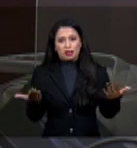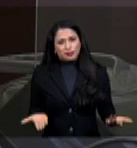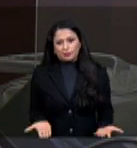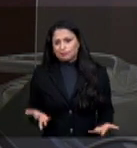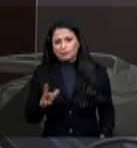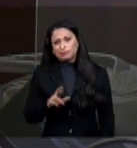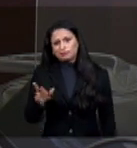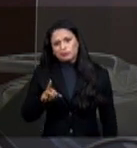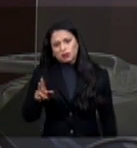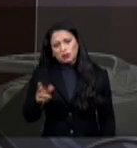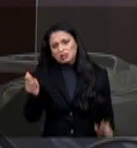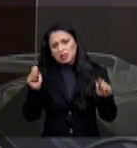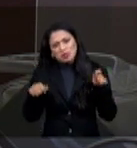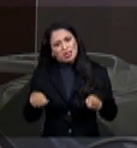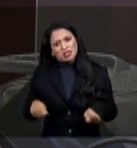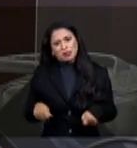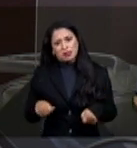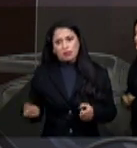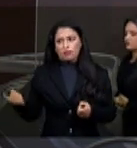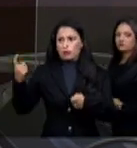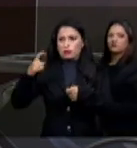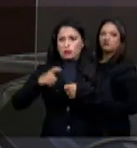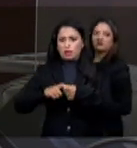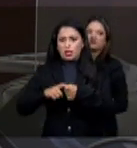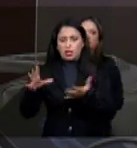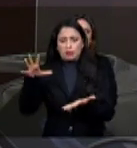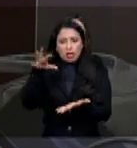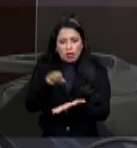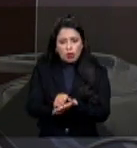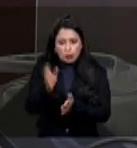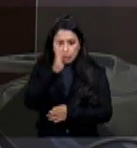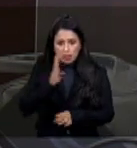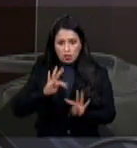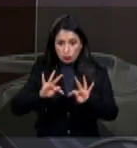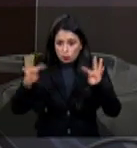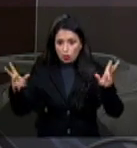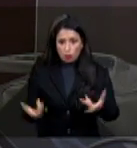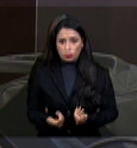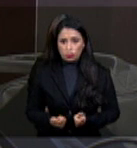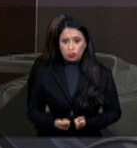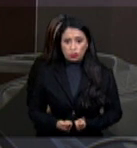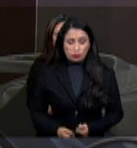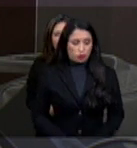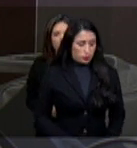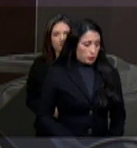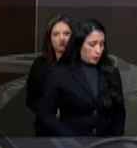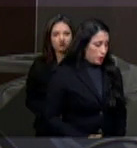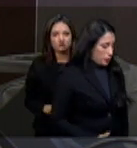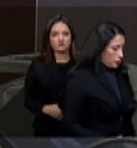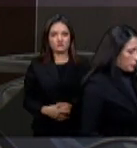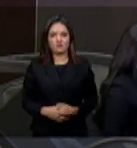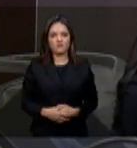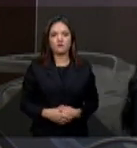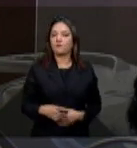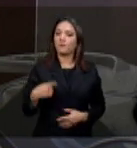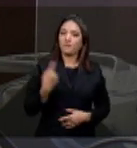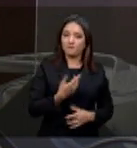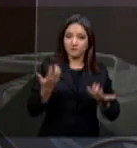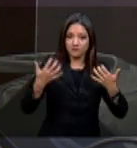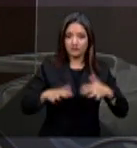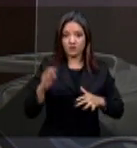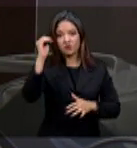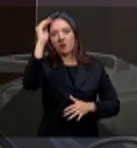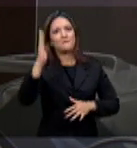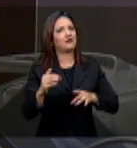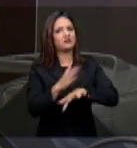não temos essa capacidade de retomar o Brasil inteiro. A gente não quer retomar o Brasil inteiro, a gente quer retomar, ter o que é nosso